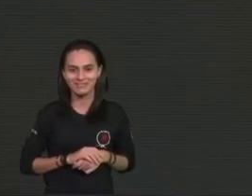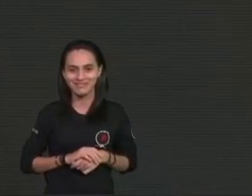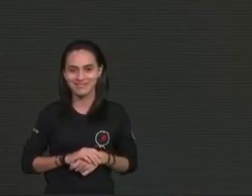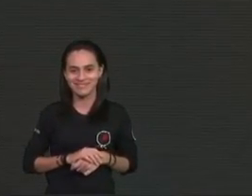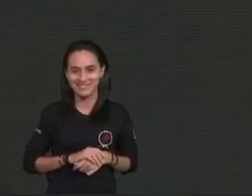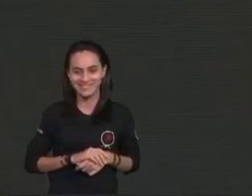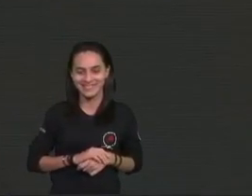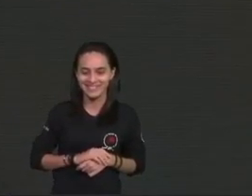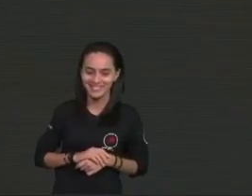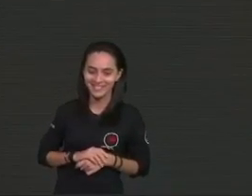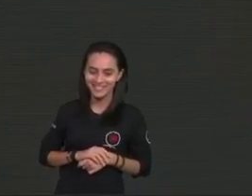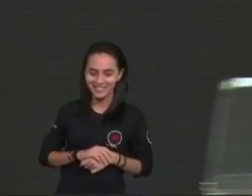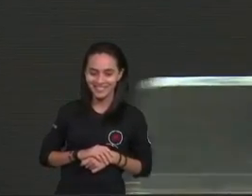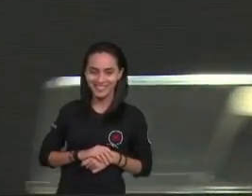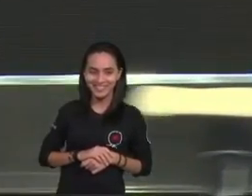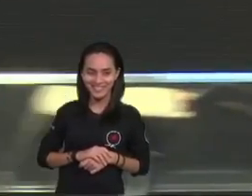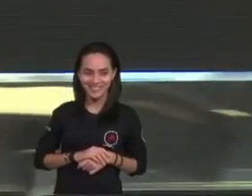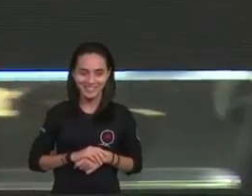a